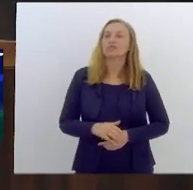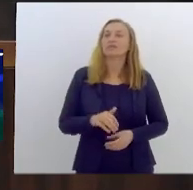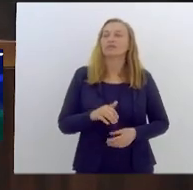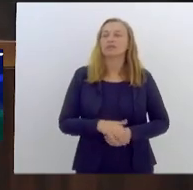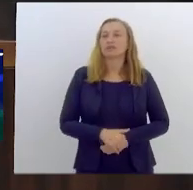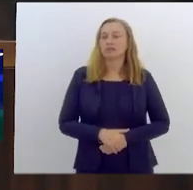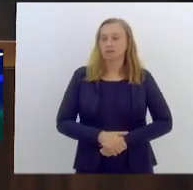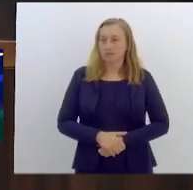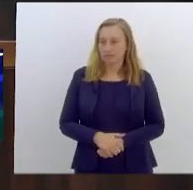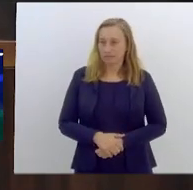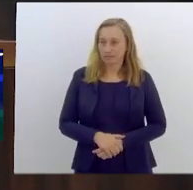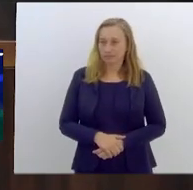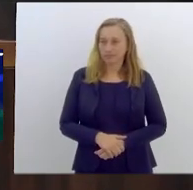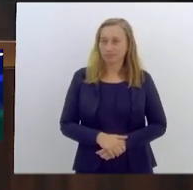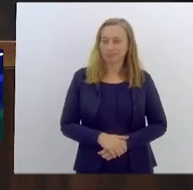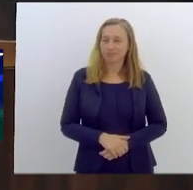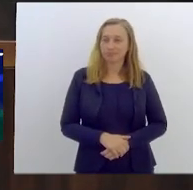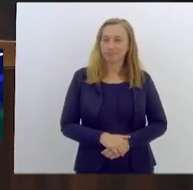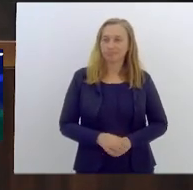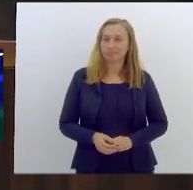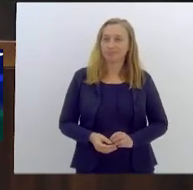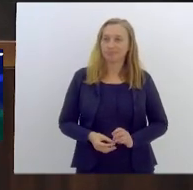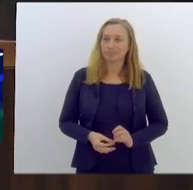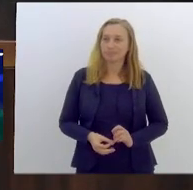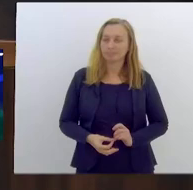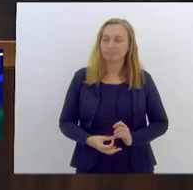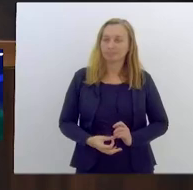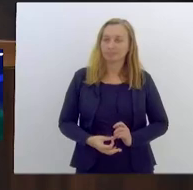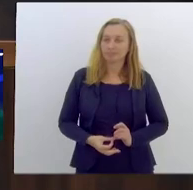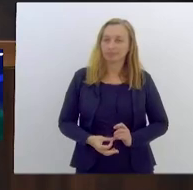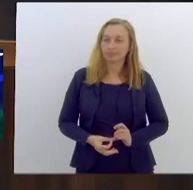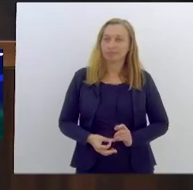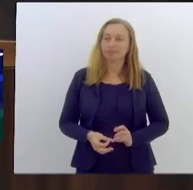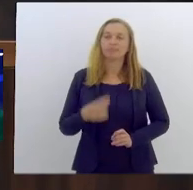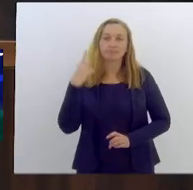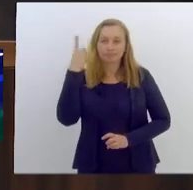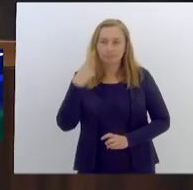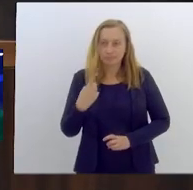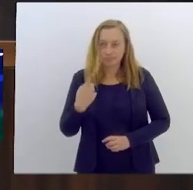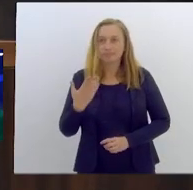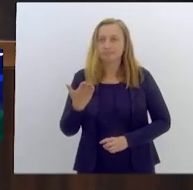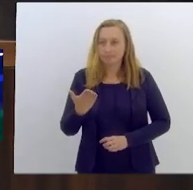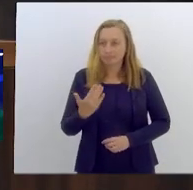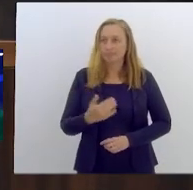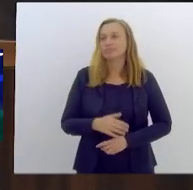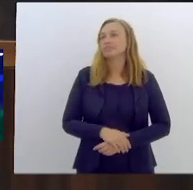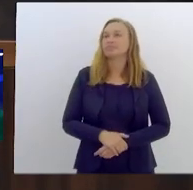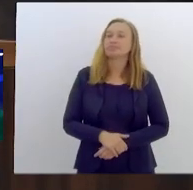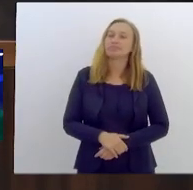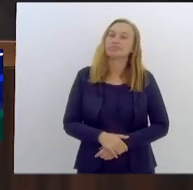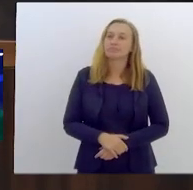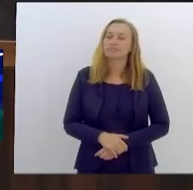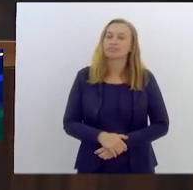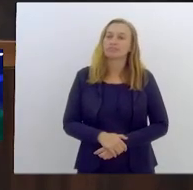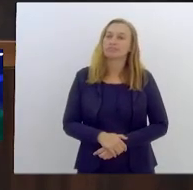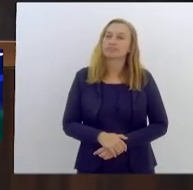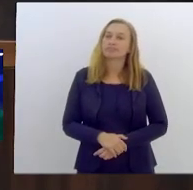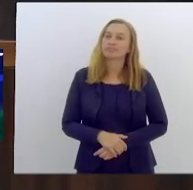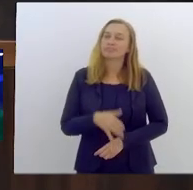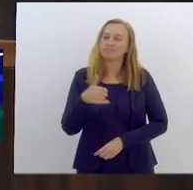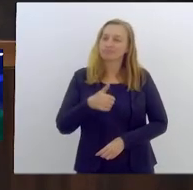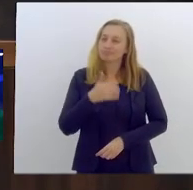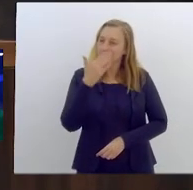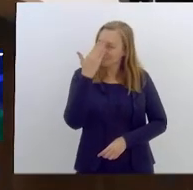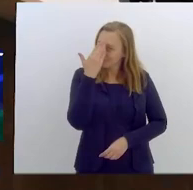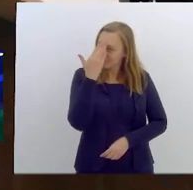contrário, deputado Anderson Moraes. É, deputada Dani. É, primeiramente,